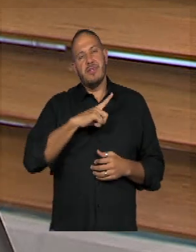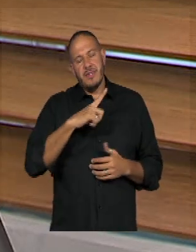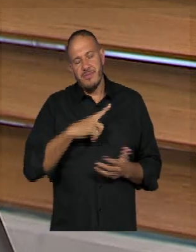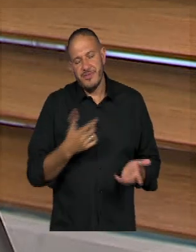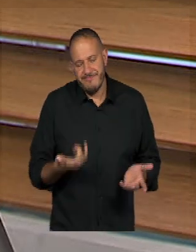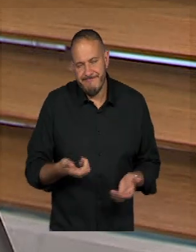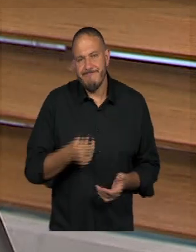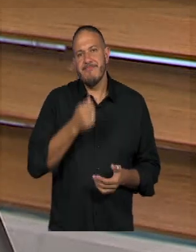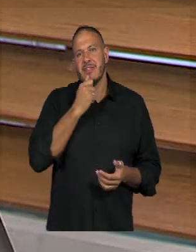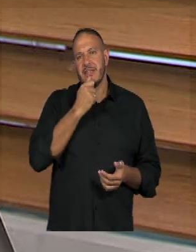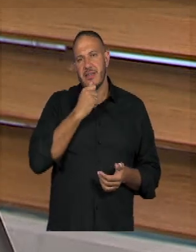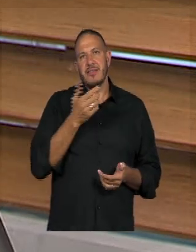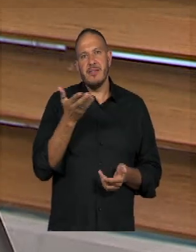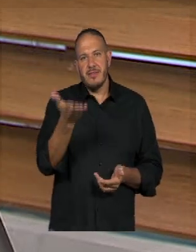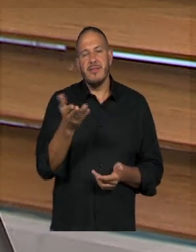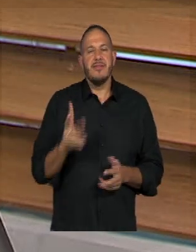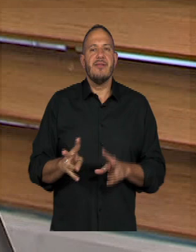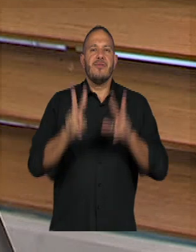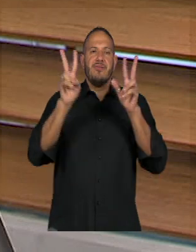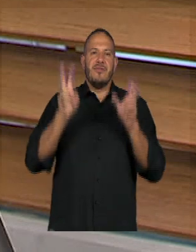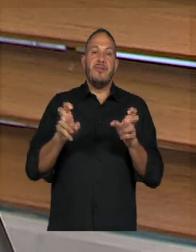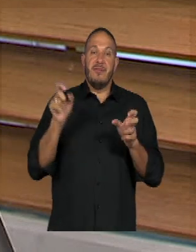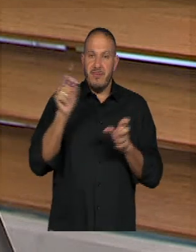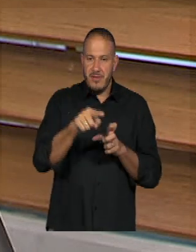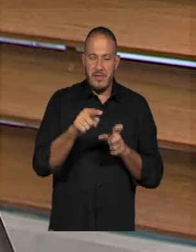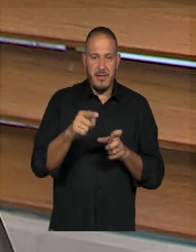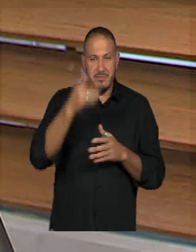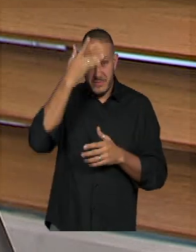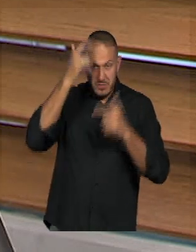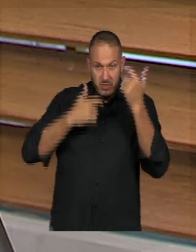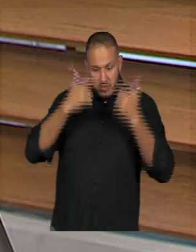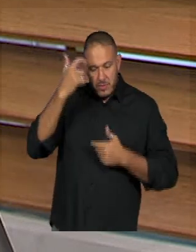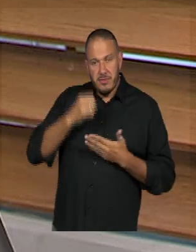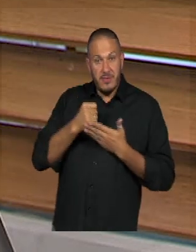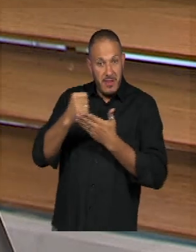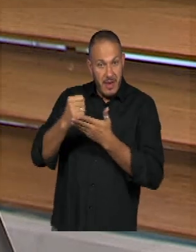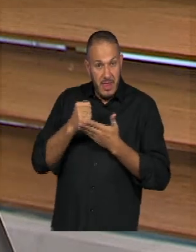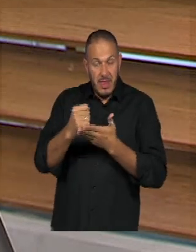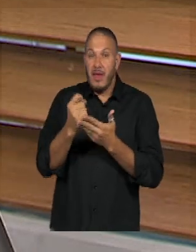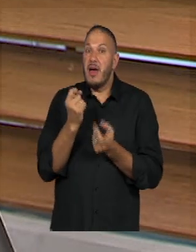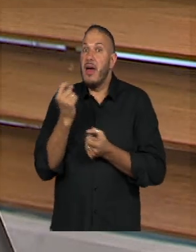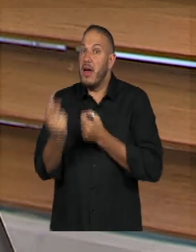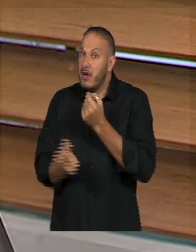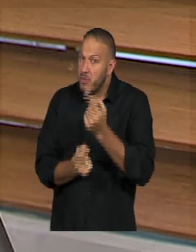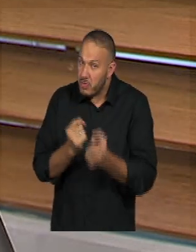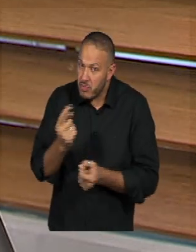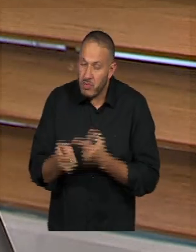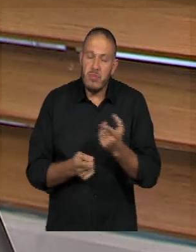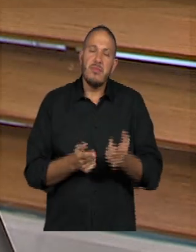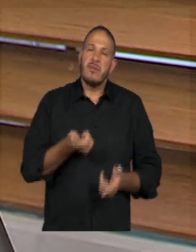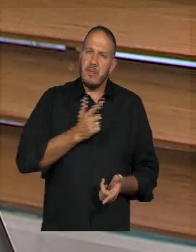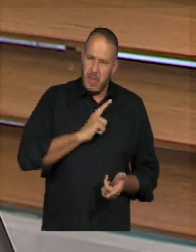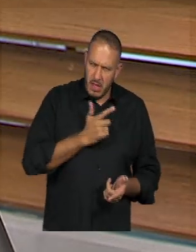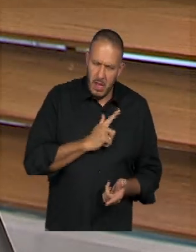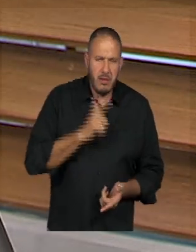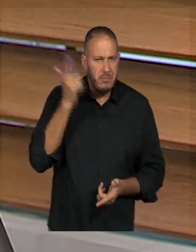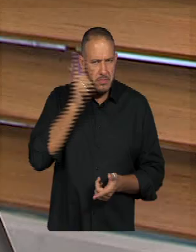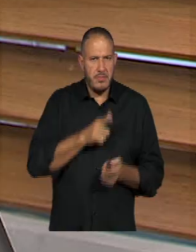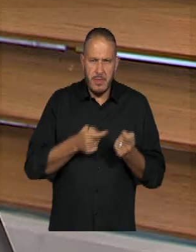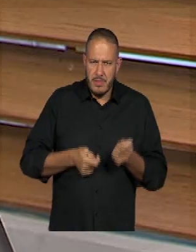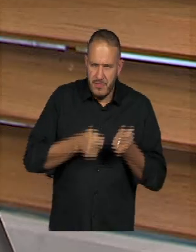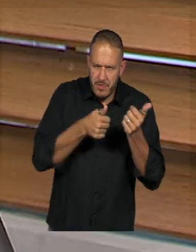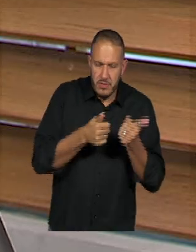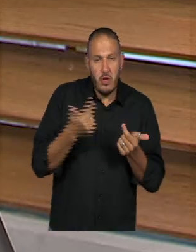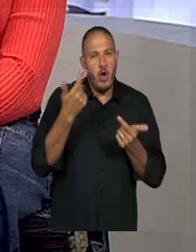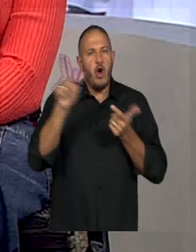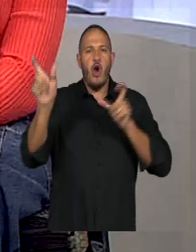né, a questão de que esses entregadores, alguns têm seus benefícios e outros